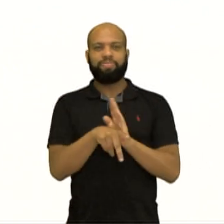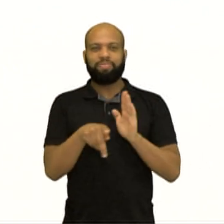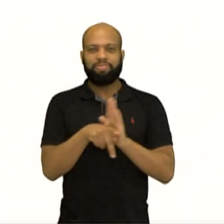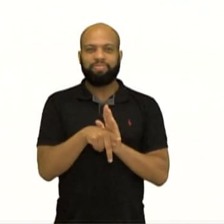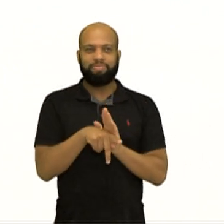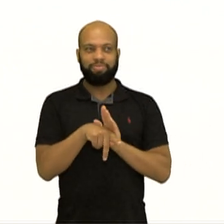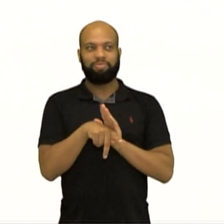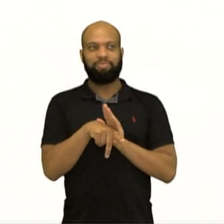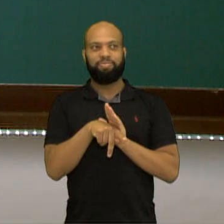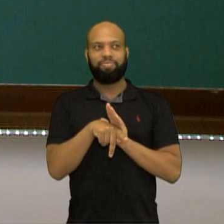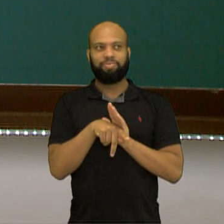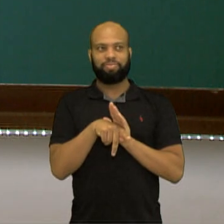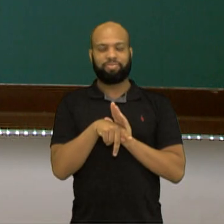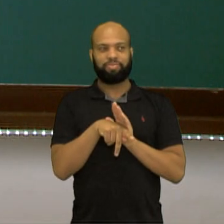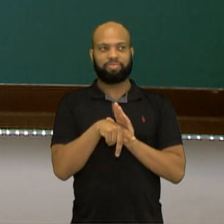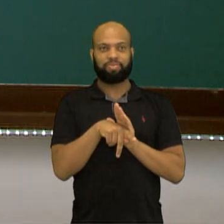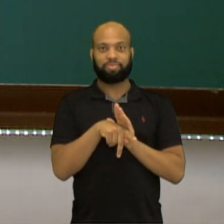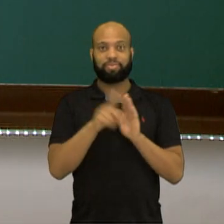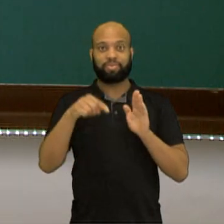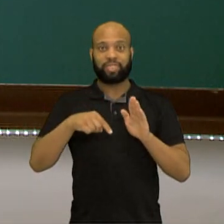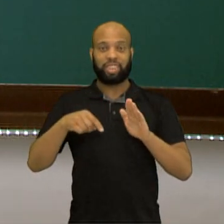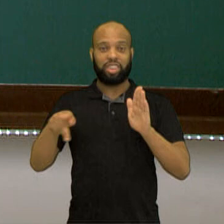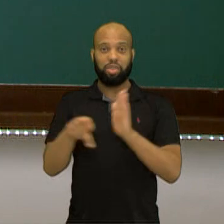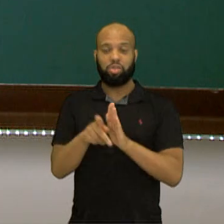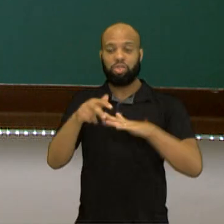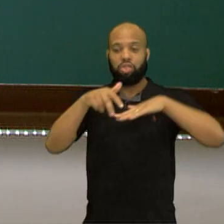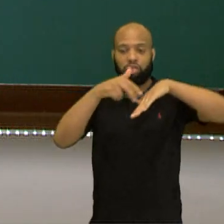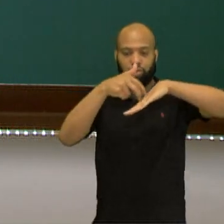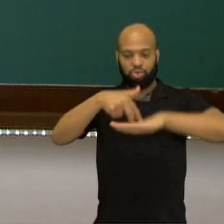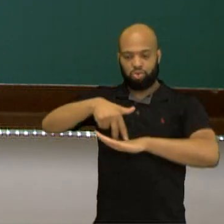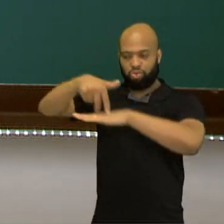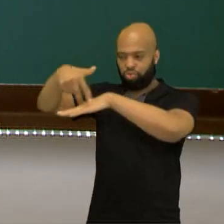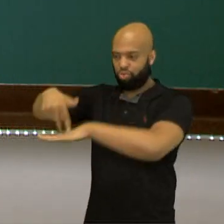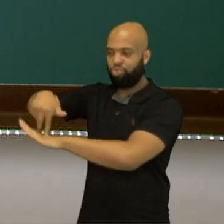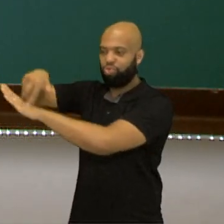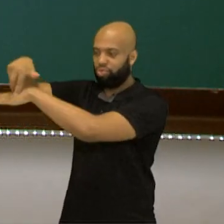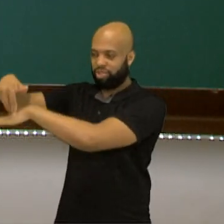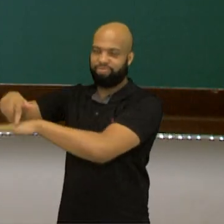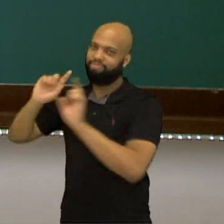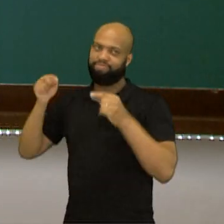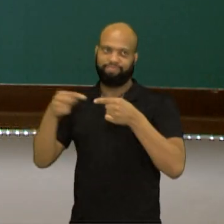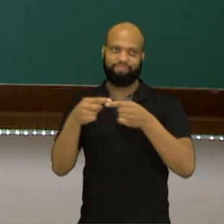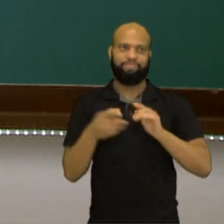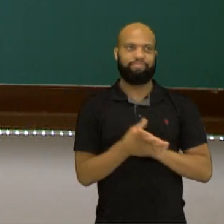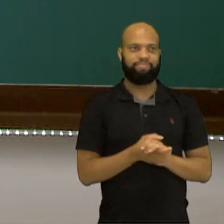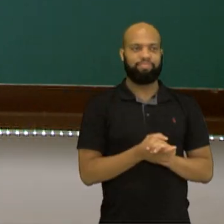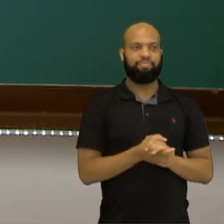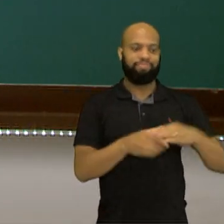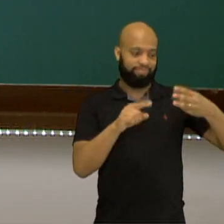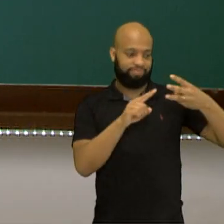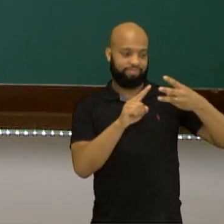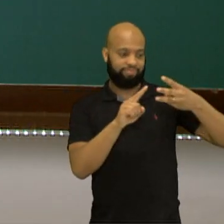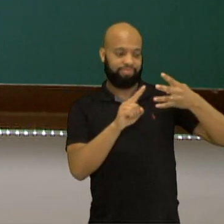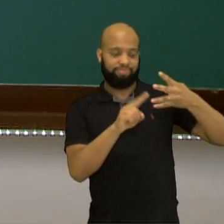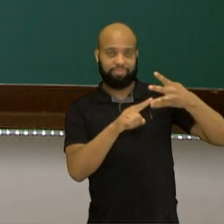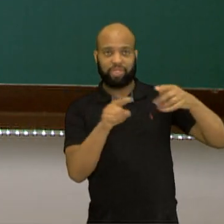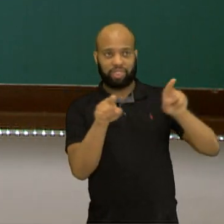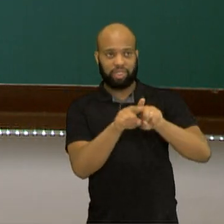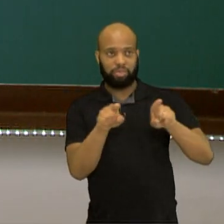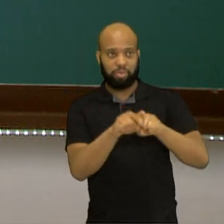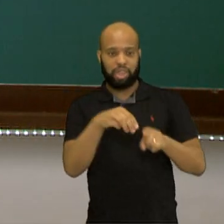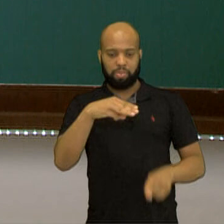barbatana da prancha de surf, tá? Então, aquelas são as quilhas. E a manopla pode ser manopla, por